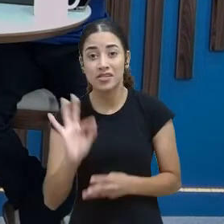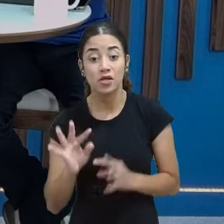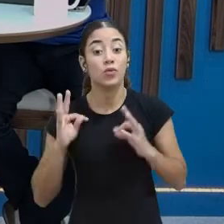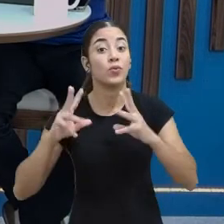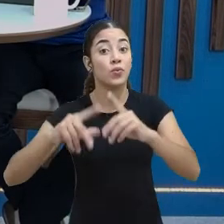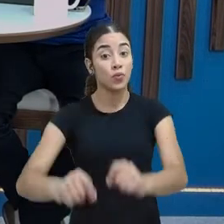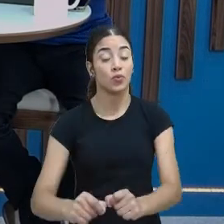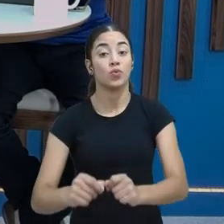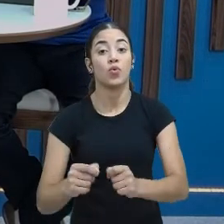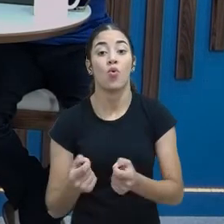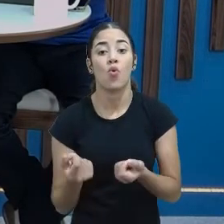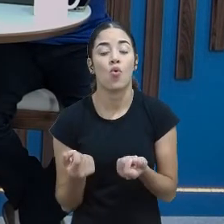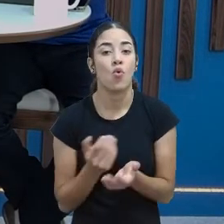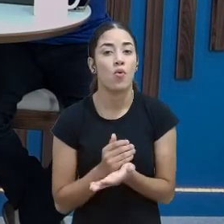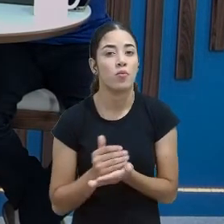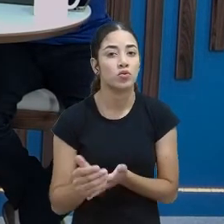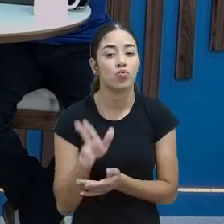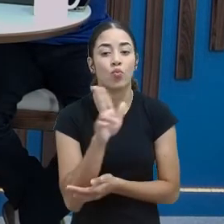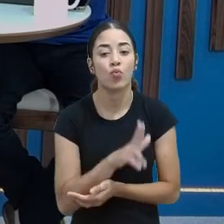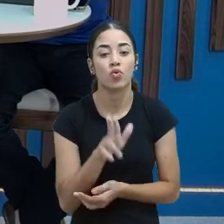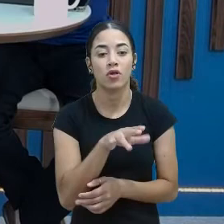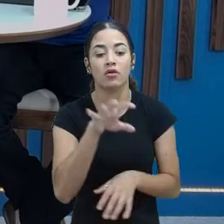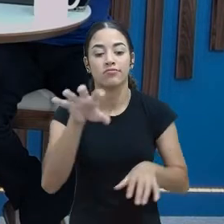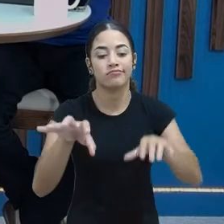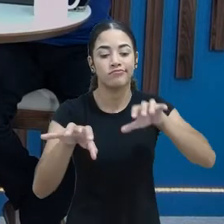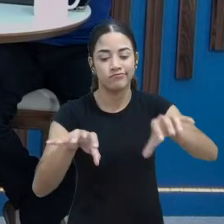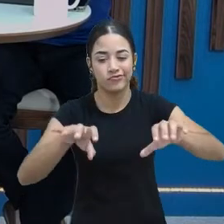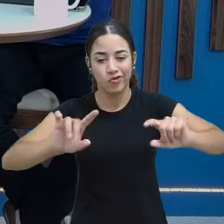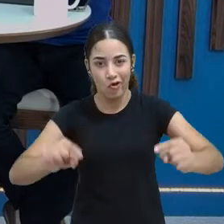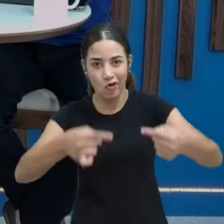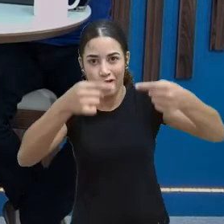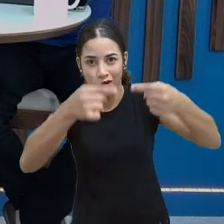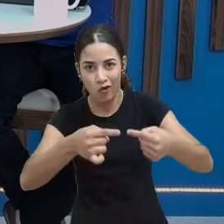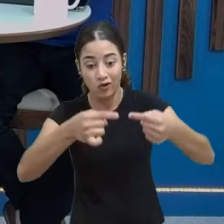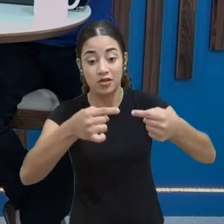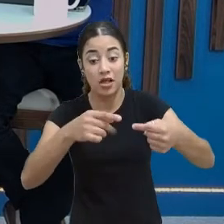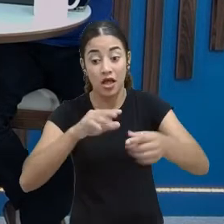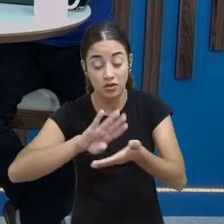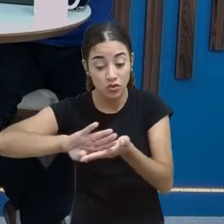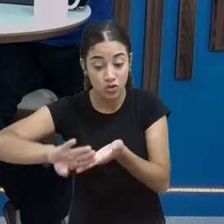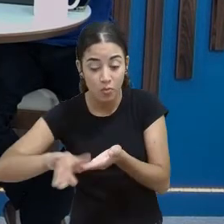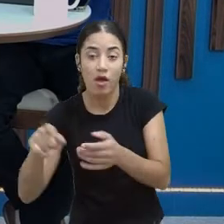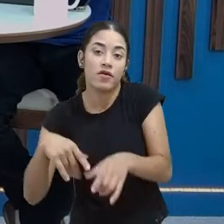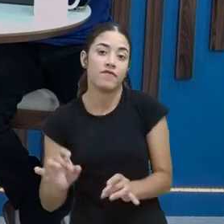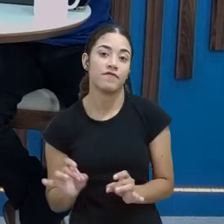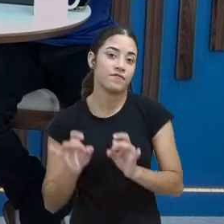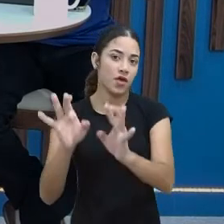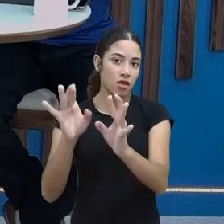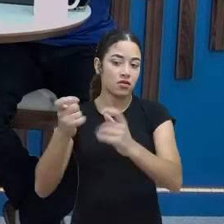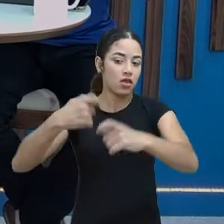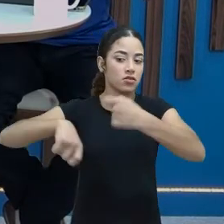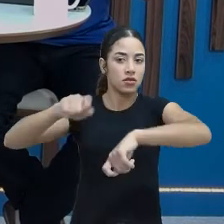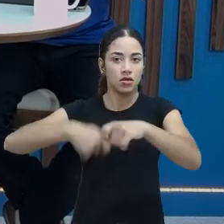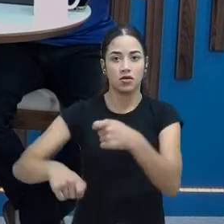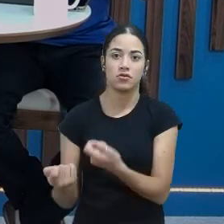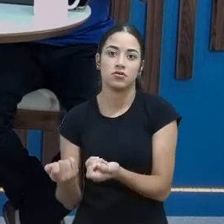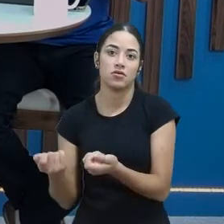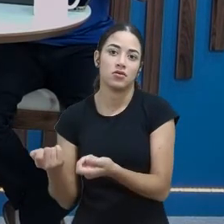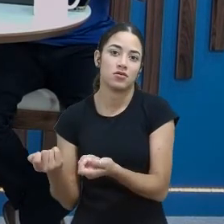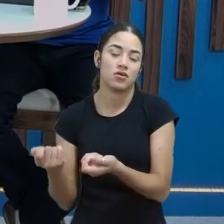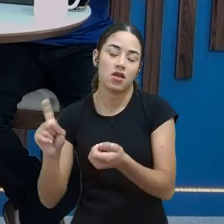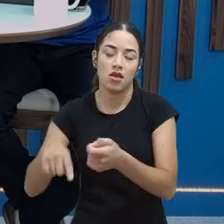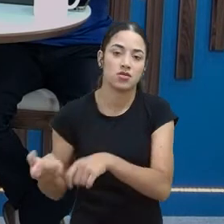começaram a usar essas tribos, umas contra as outras, e os que sobravam eram vendidos, eram negociados como escravos.